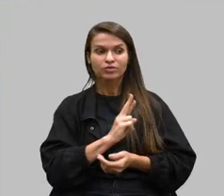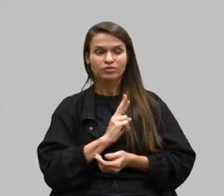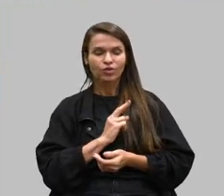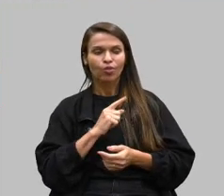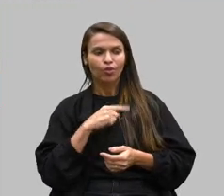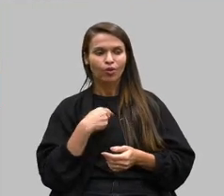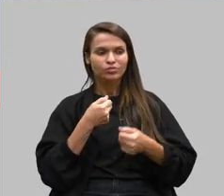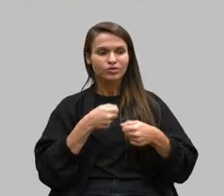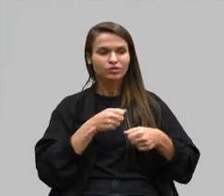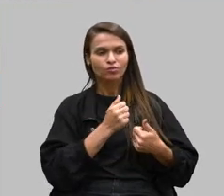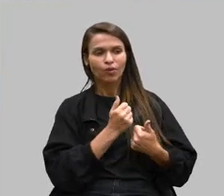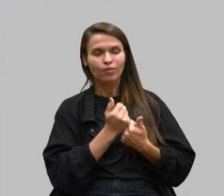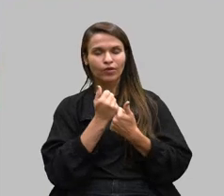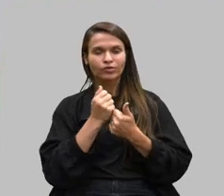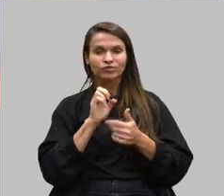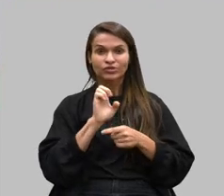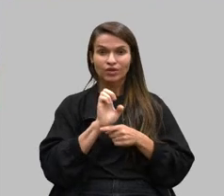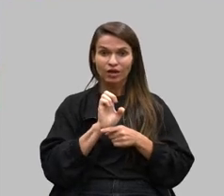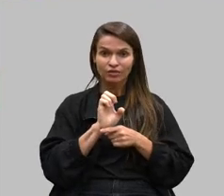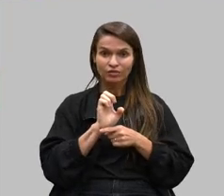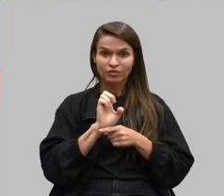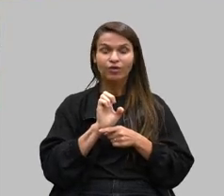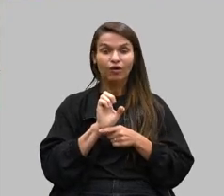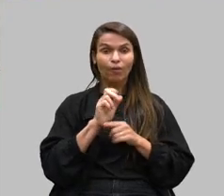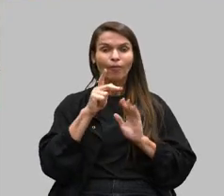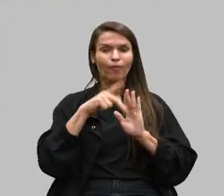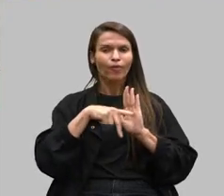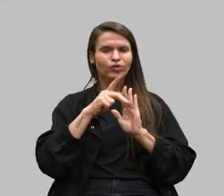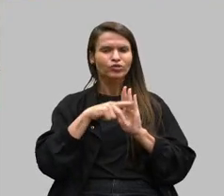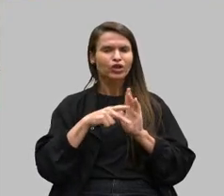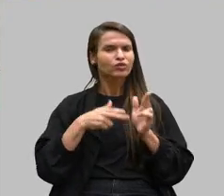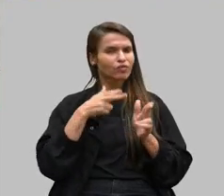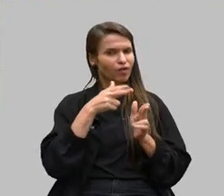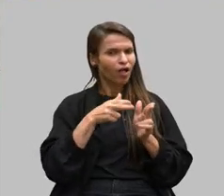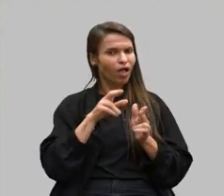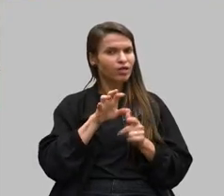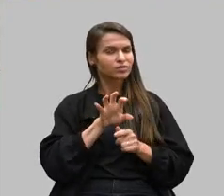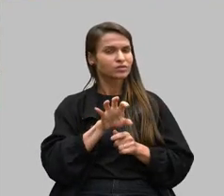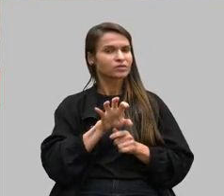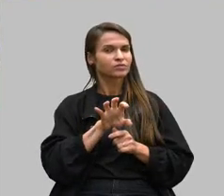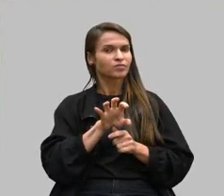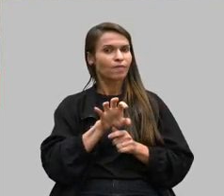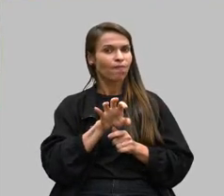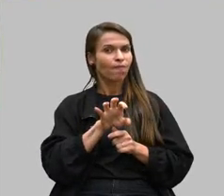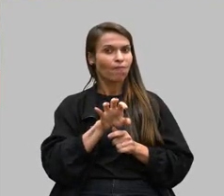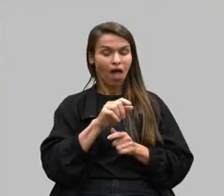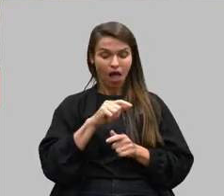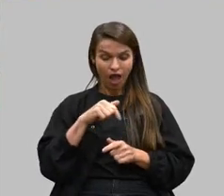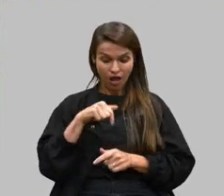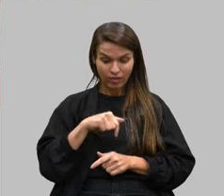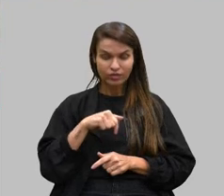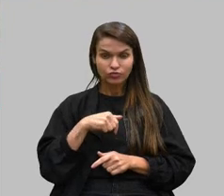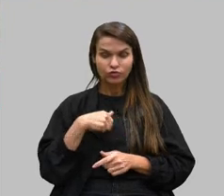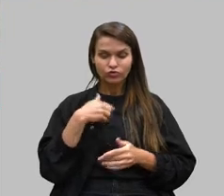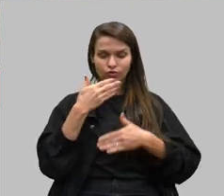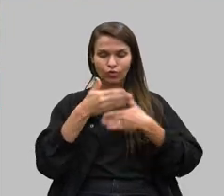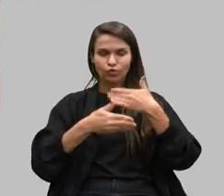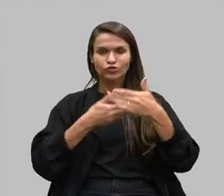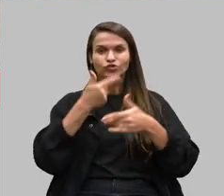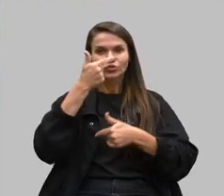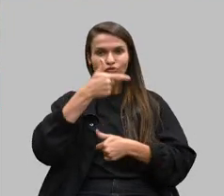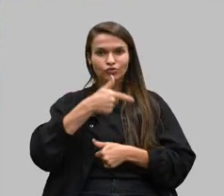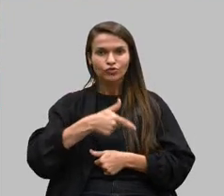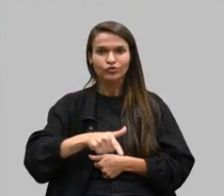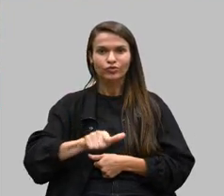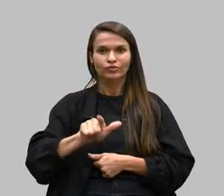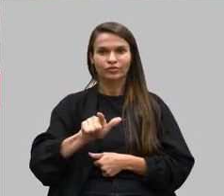Precisamos do apoio do Estado porque projeto de ferrovia é assim e aqui nós estamos construindo de novo